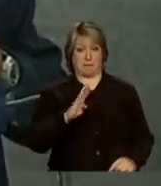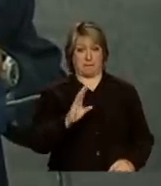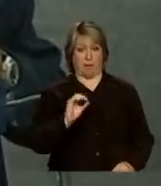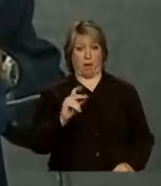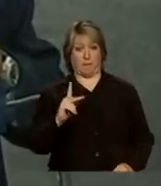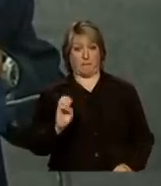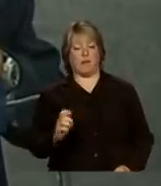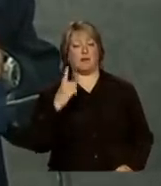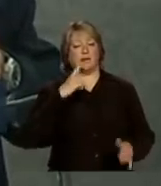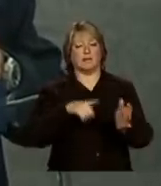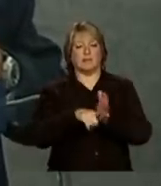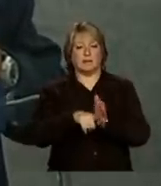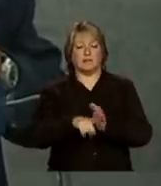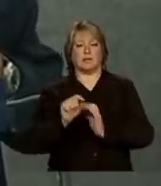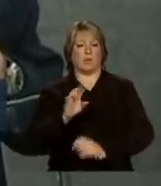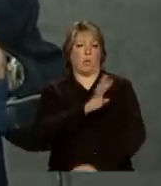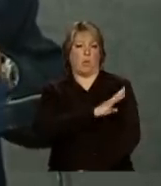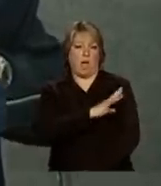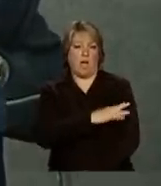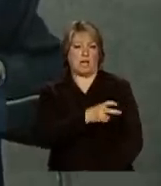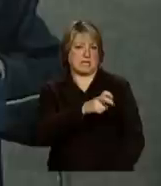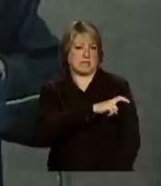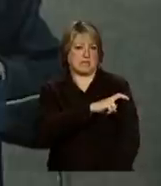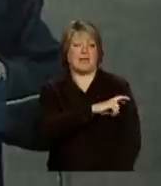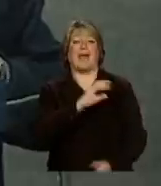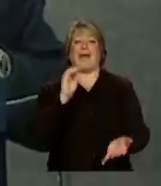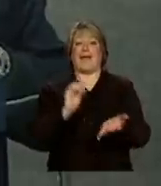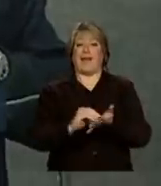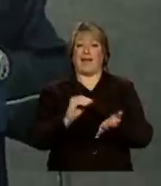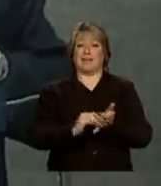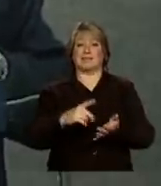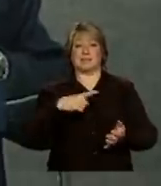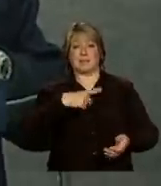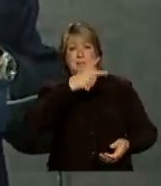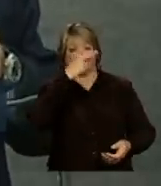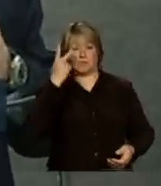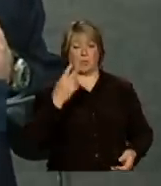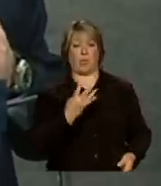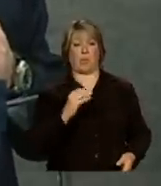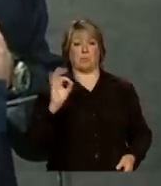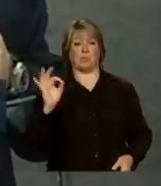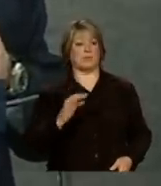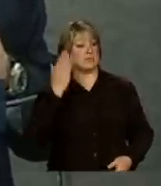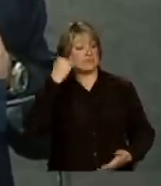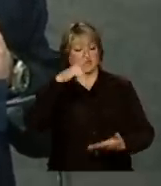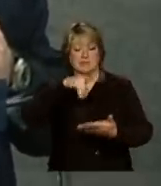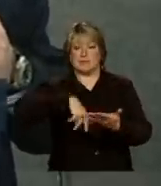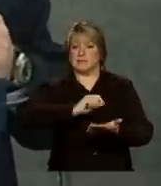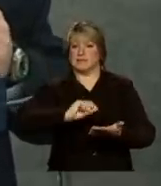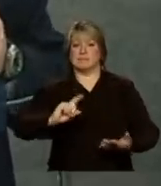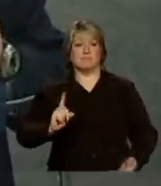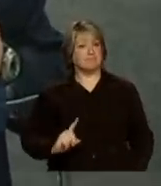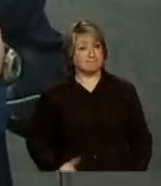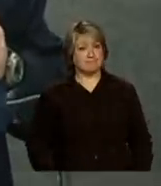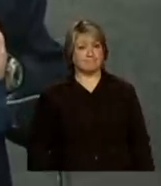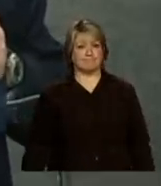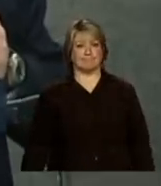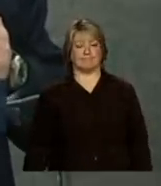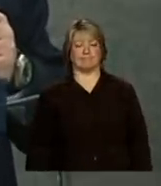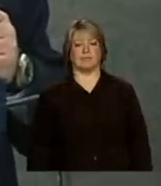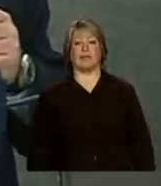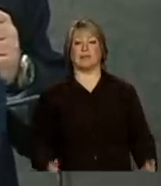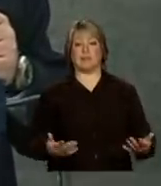primário e 5º ano primário tinha ainda um analfabetismo funcional de 40%